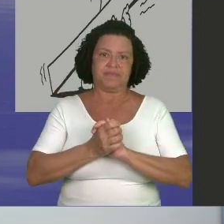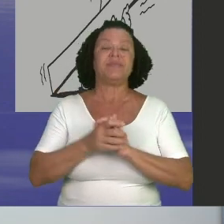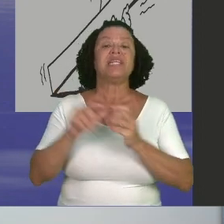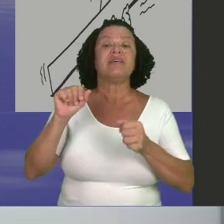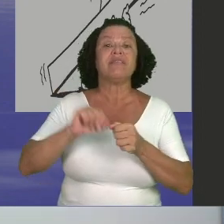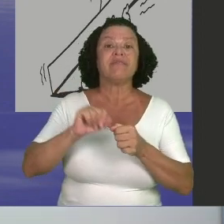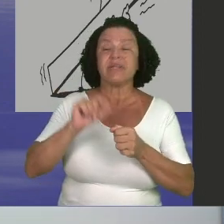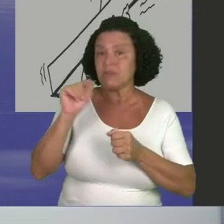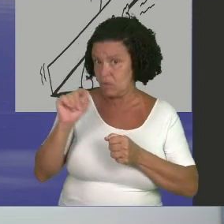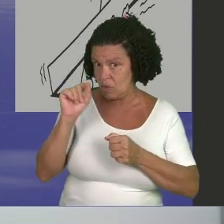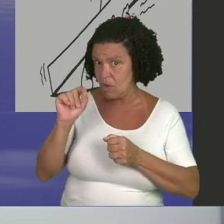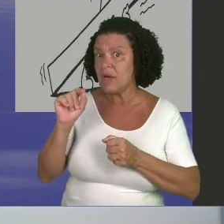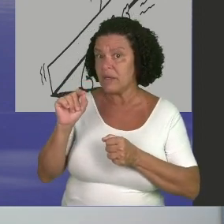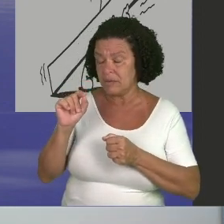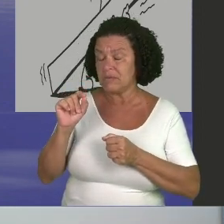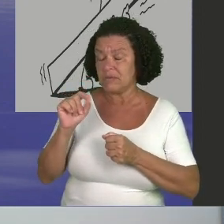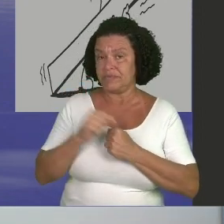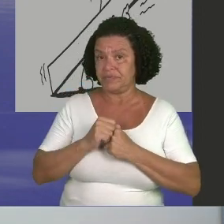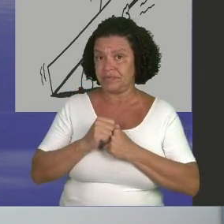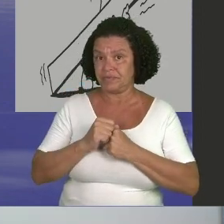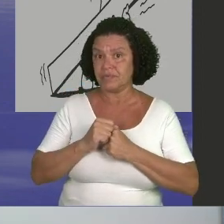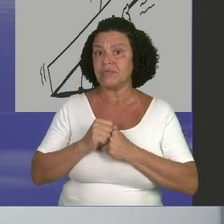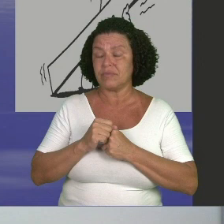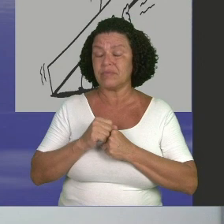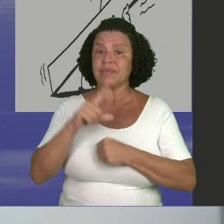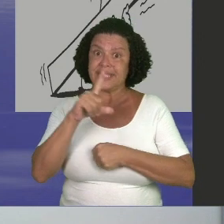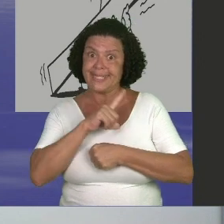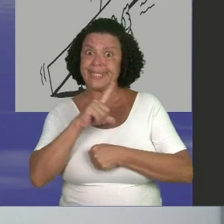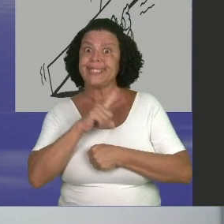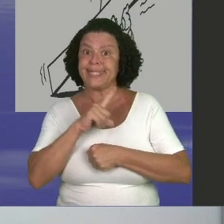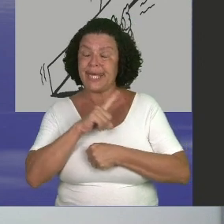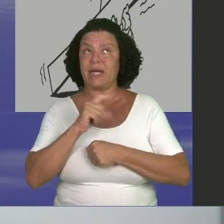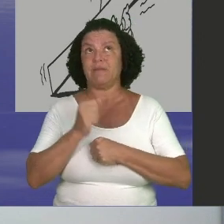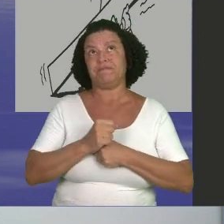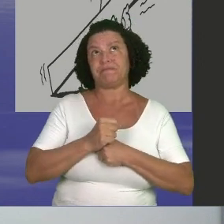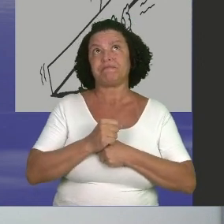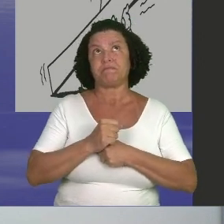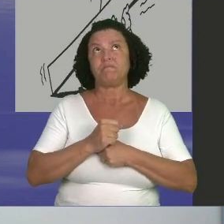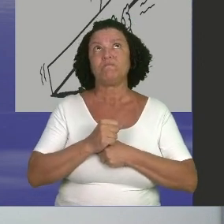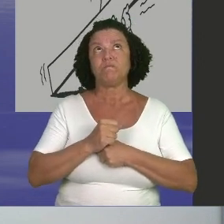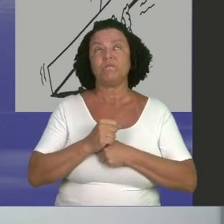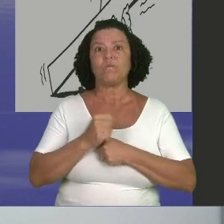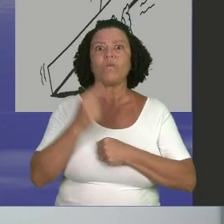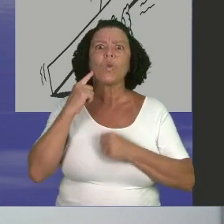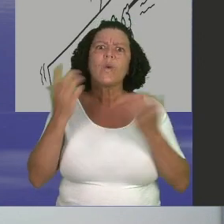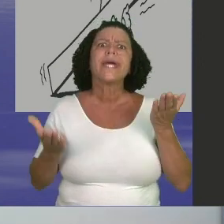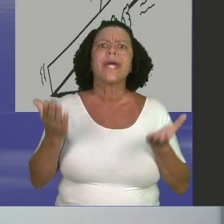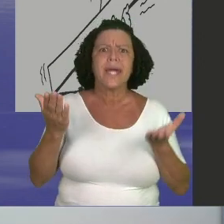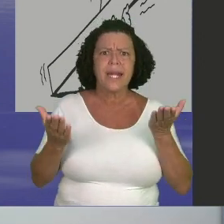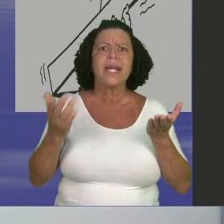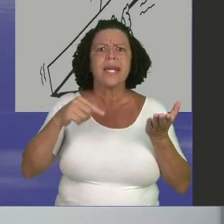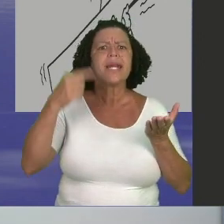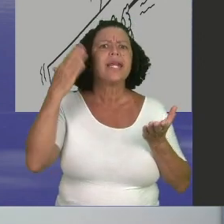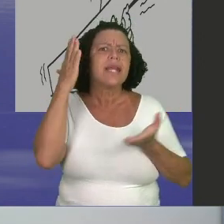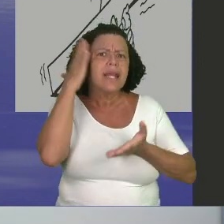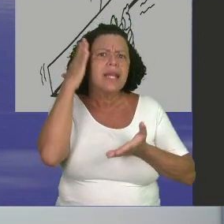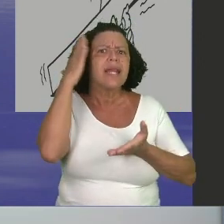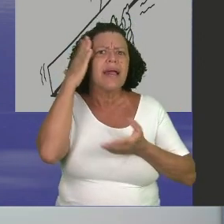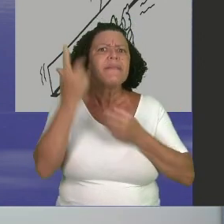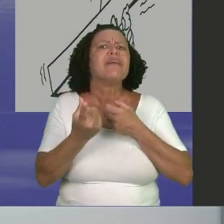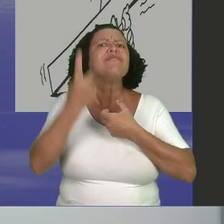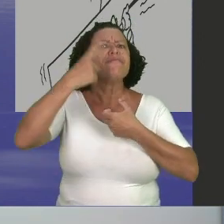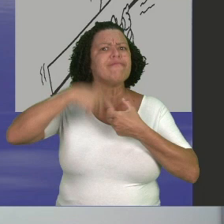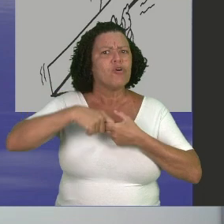fazer com que haja alguma sanção para voltar